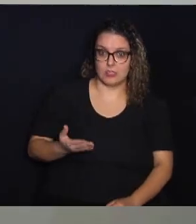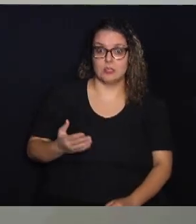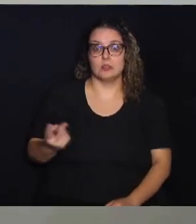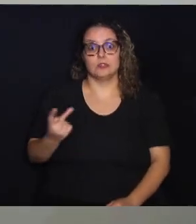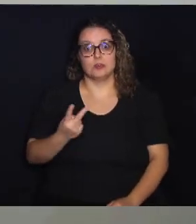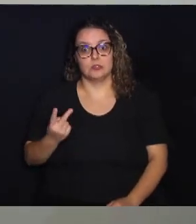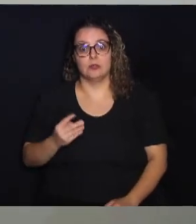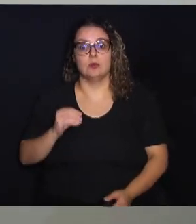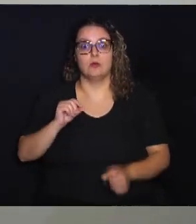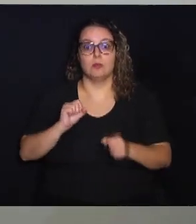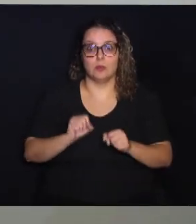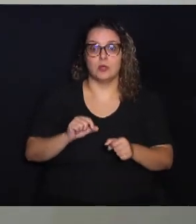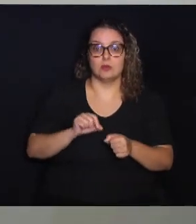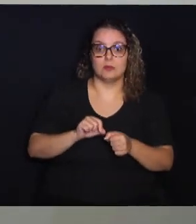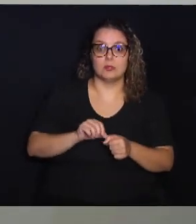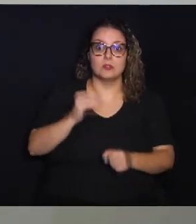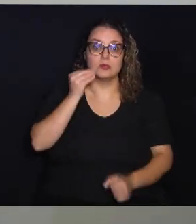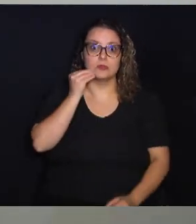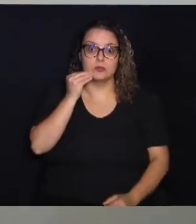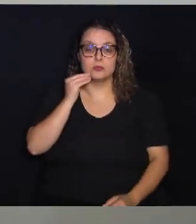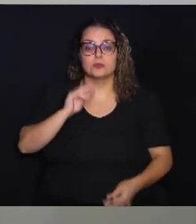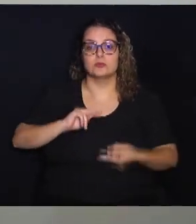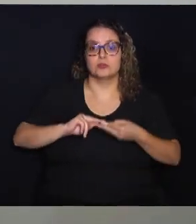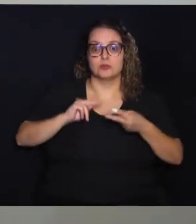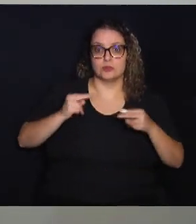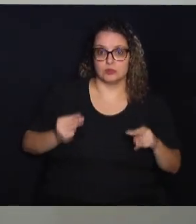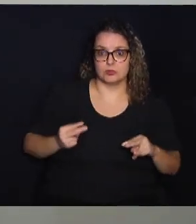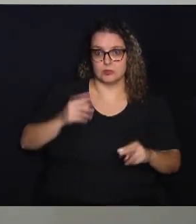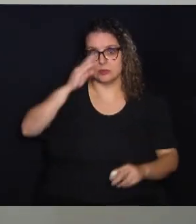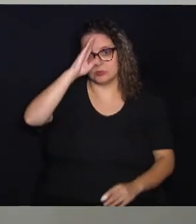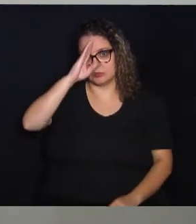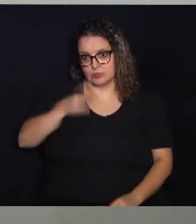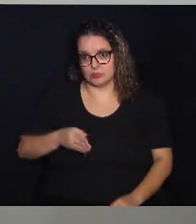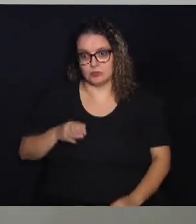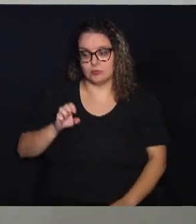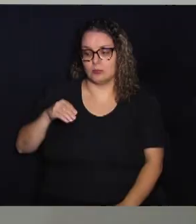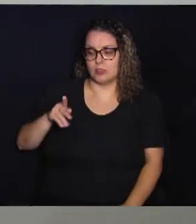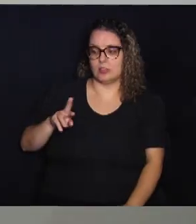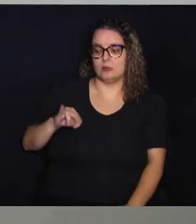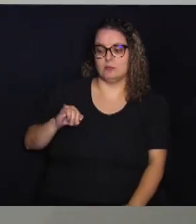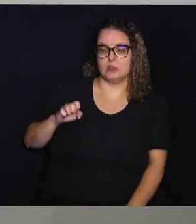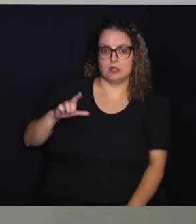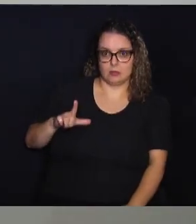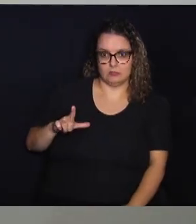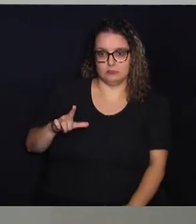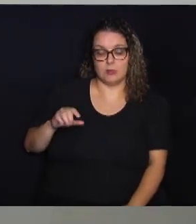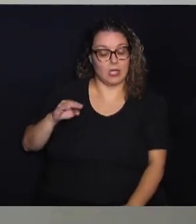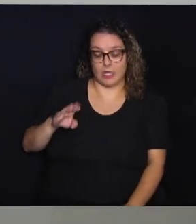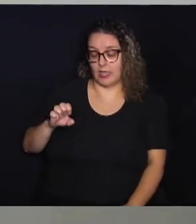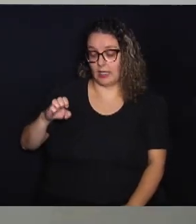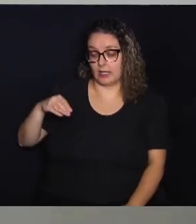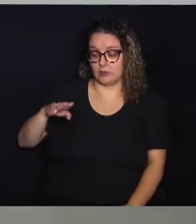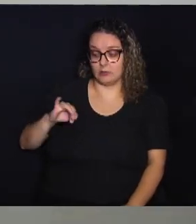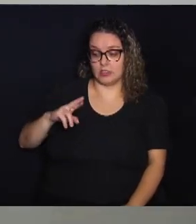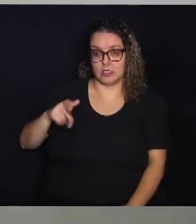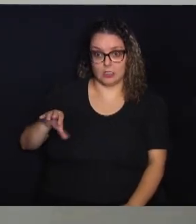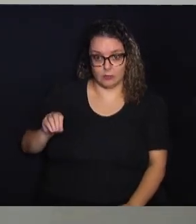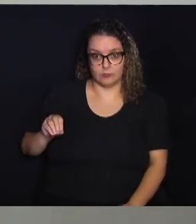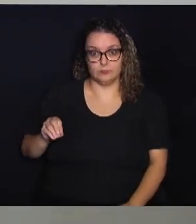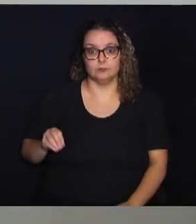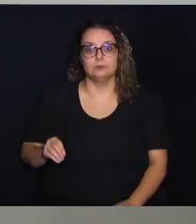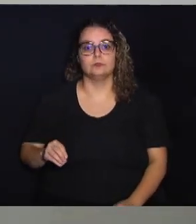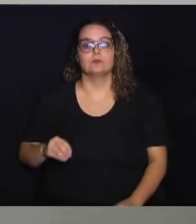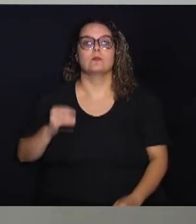realizar um teste genético diretamente nos seus embriões. Então, esse teste genético recebe o nome